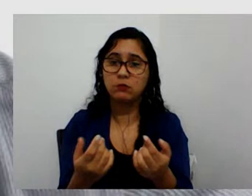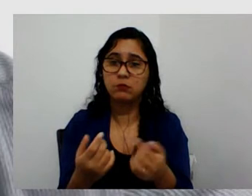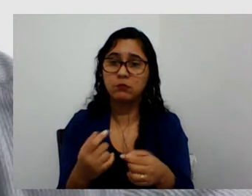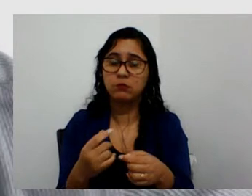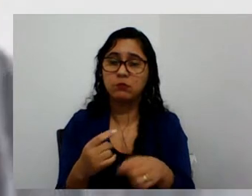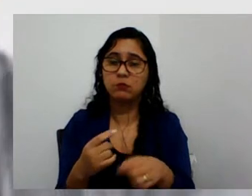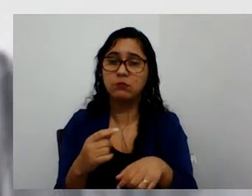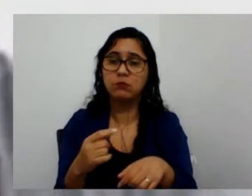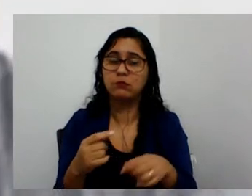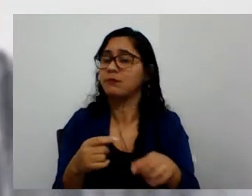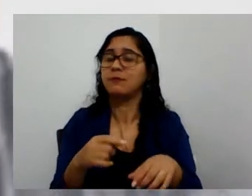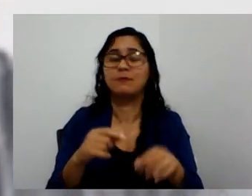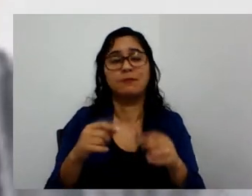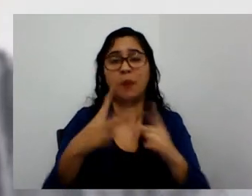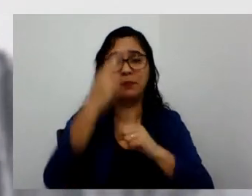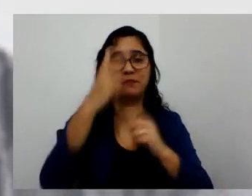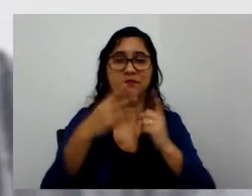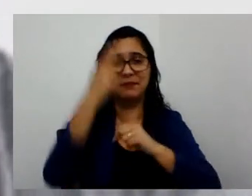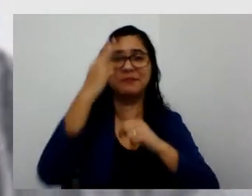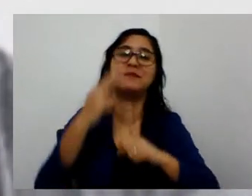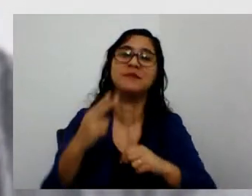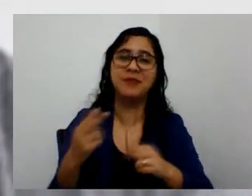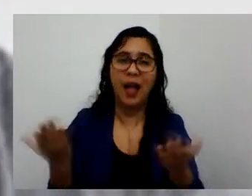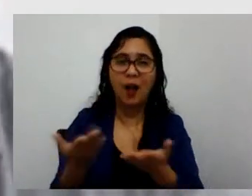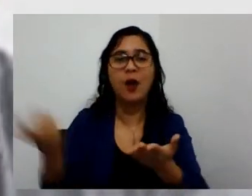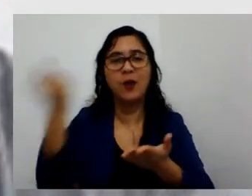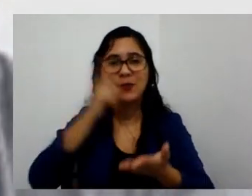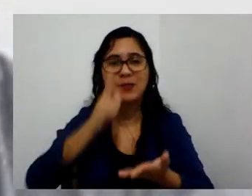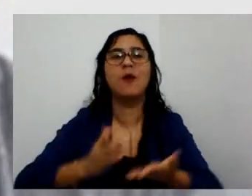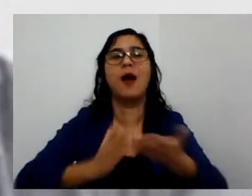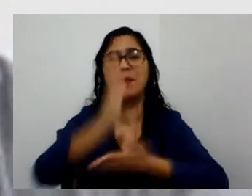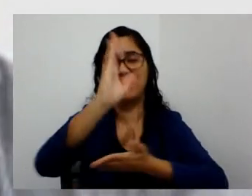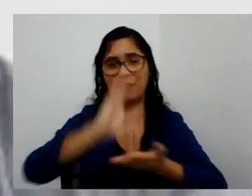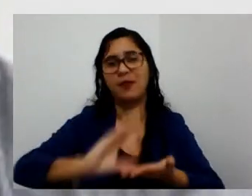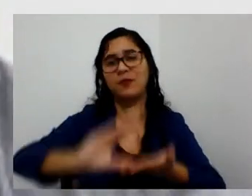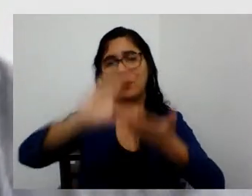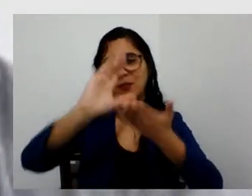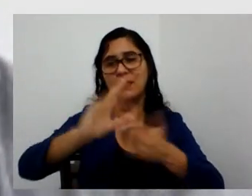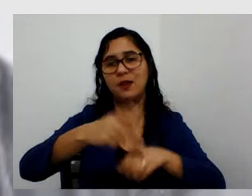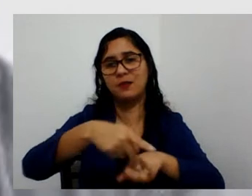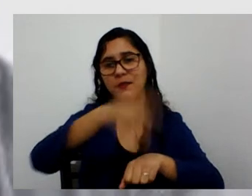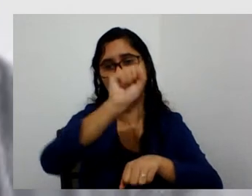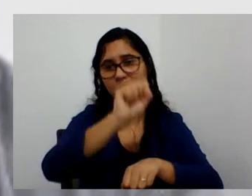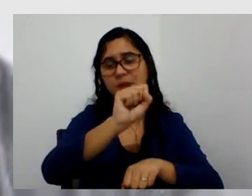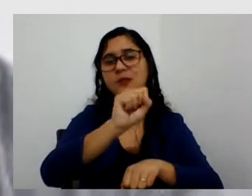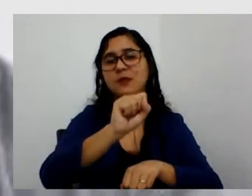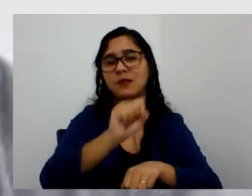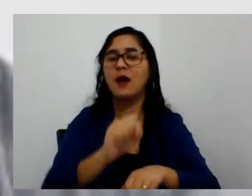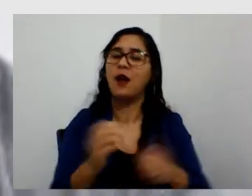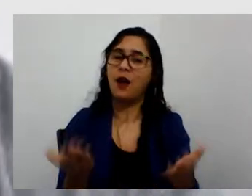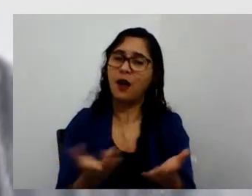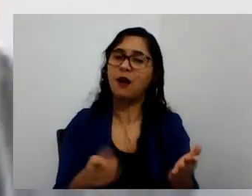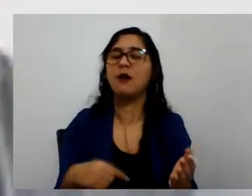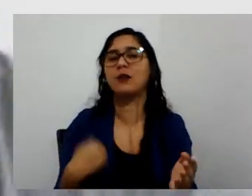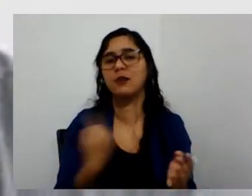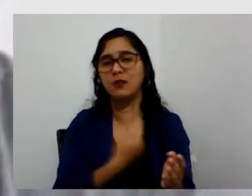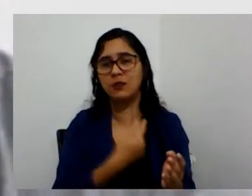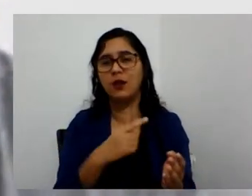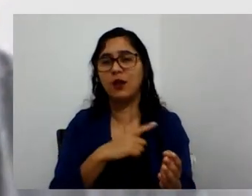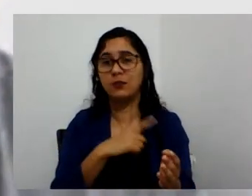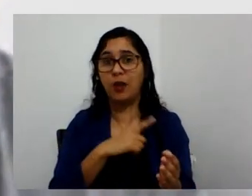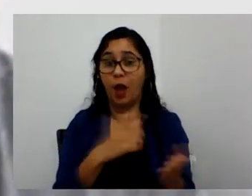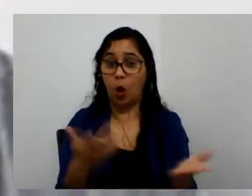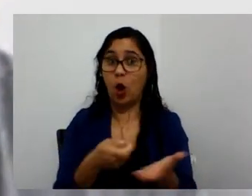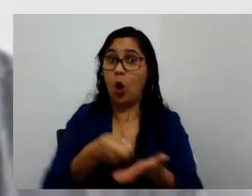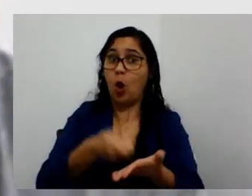e agora a gente conseguiu aprovar isso no Conselho de Pós-Graduação, tá? E agora a gente tem essa